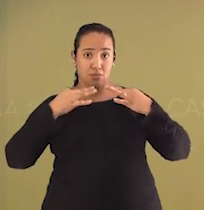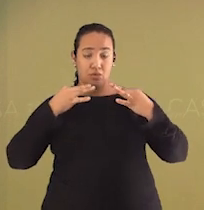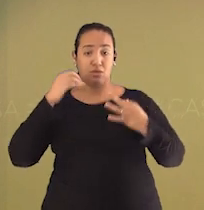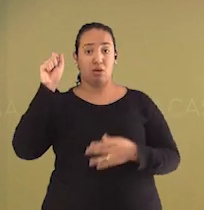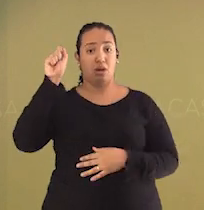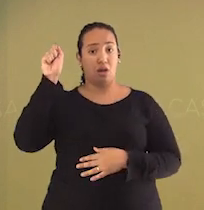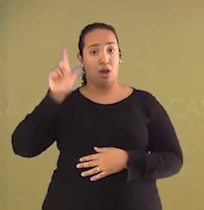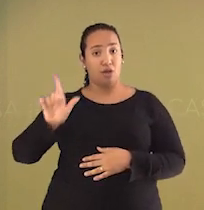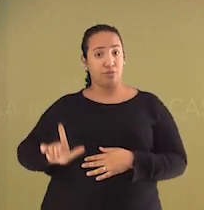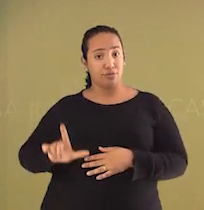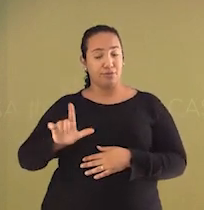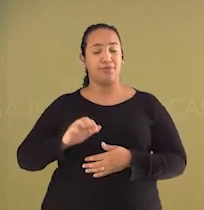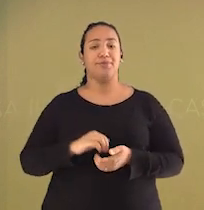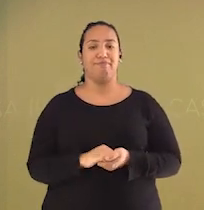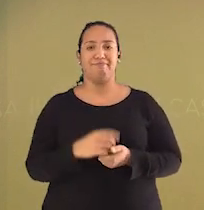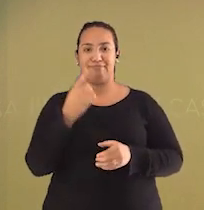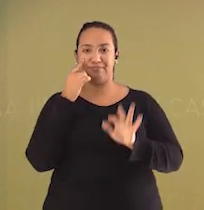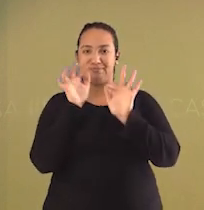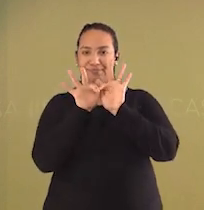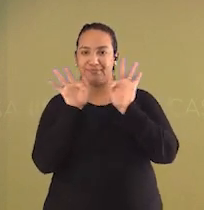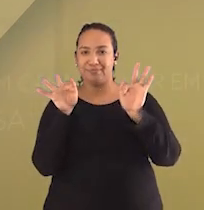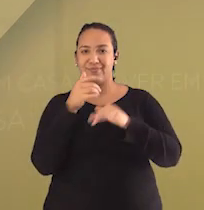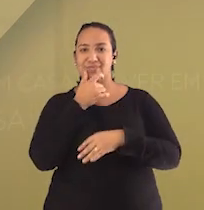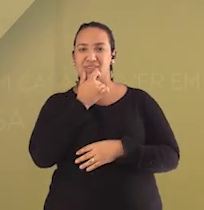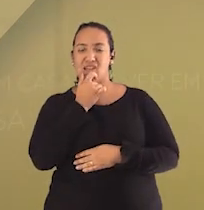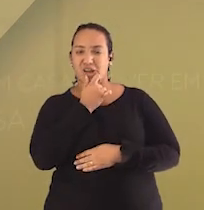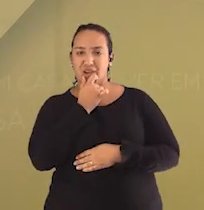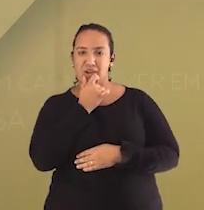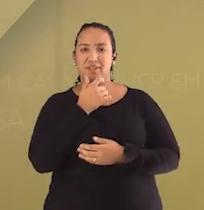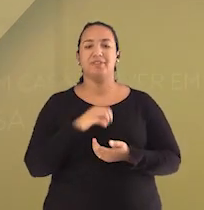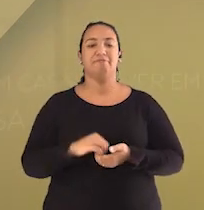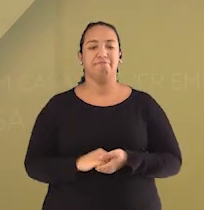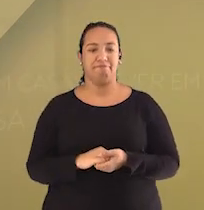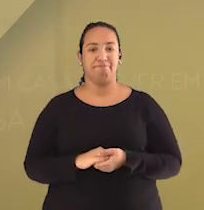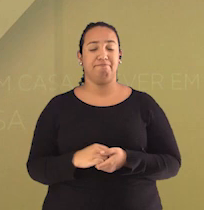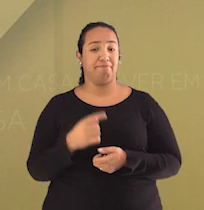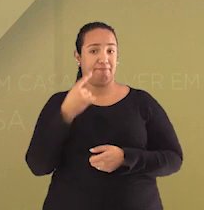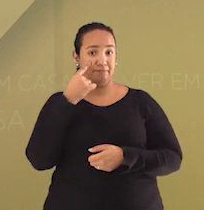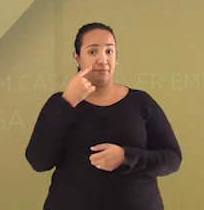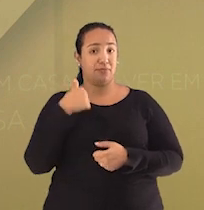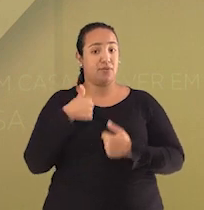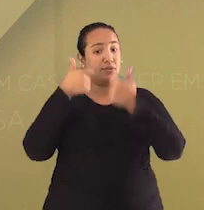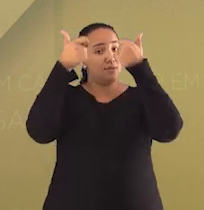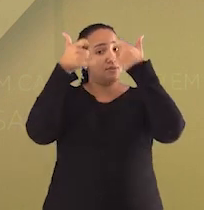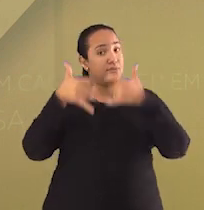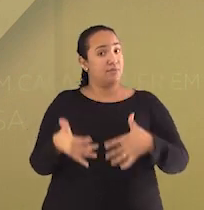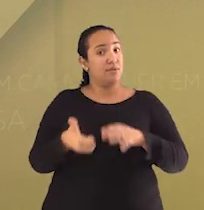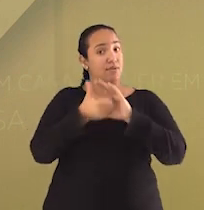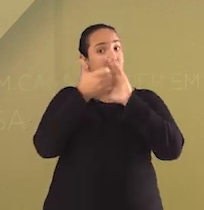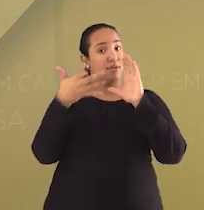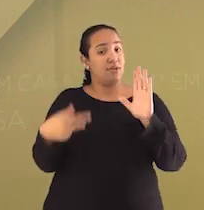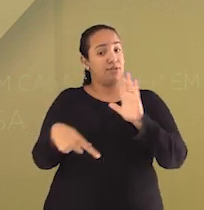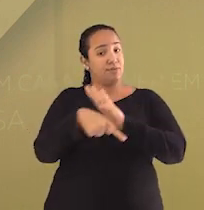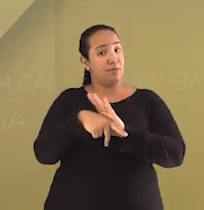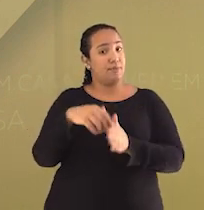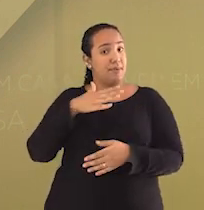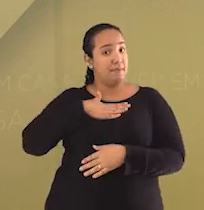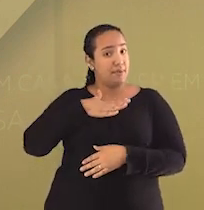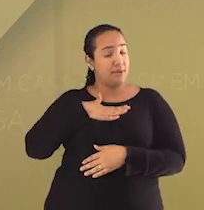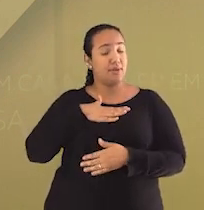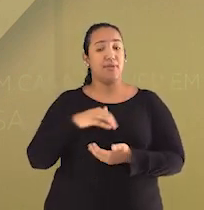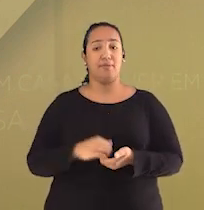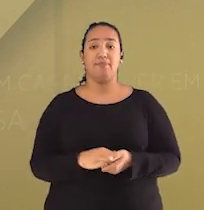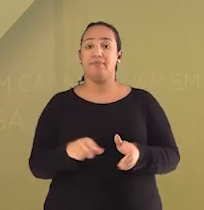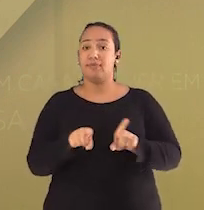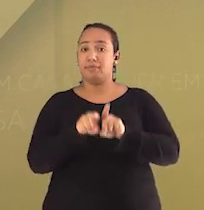shirt. Estou de camisa azul. Descrevi algumas de minhas características. e falei sobre a minha